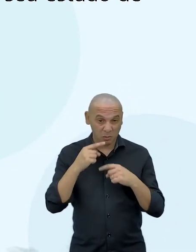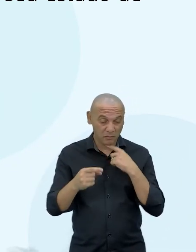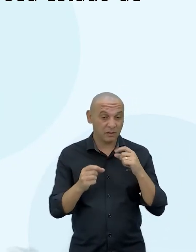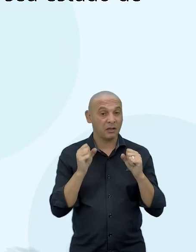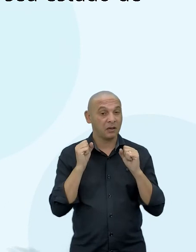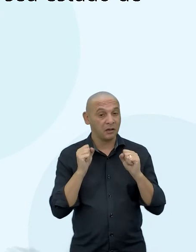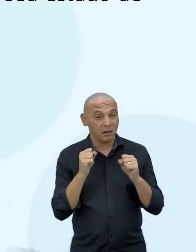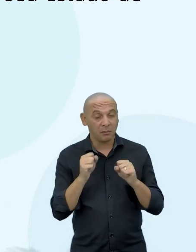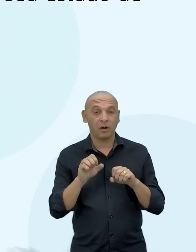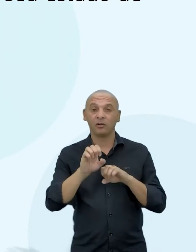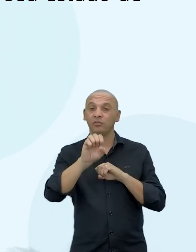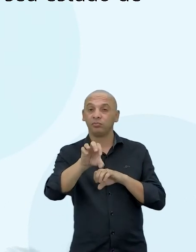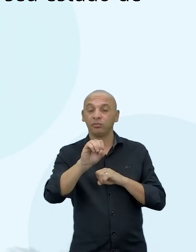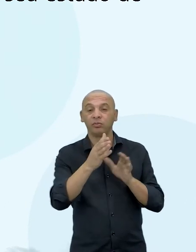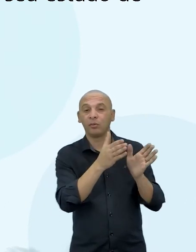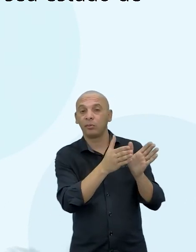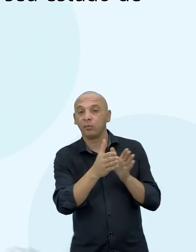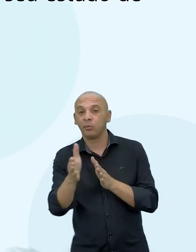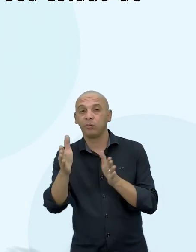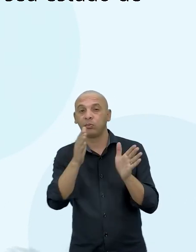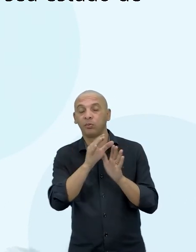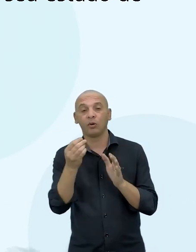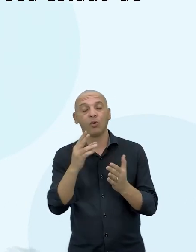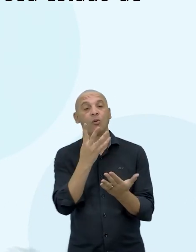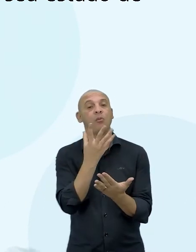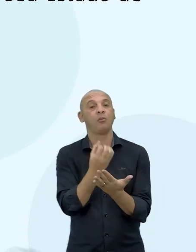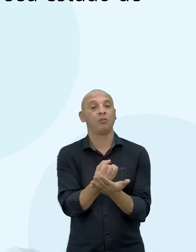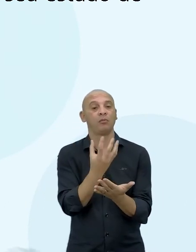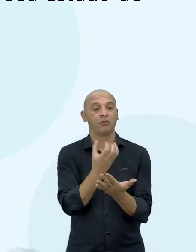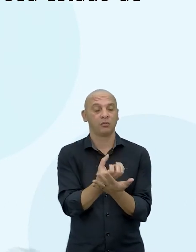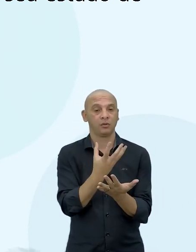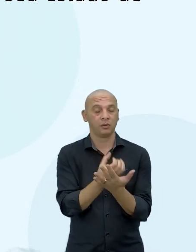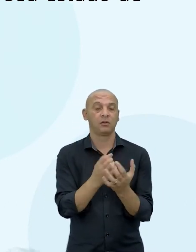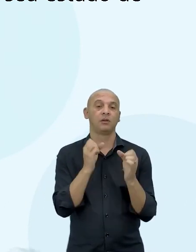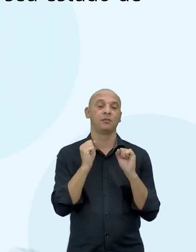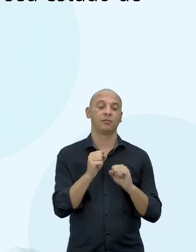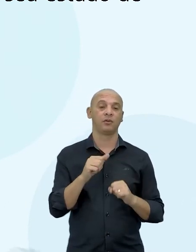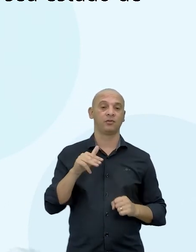esse material nesse link aqui, tá? E aí, se vocês tiverem